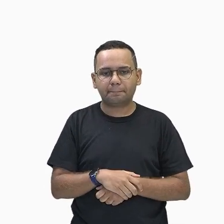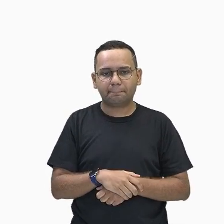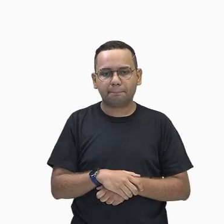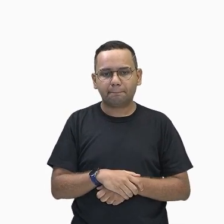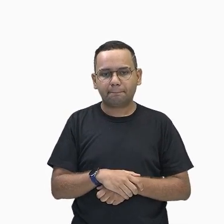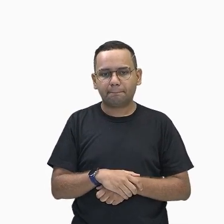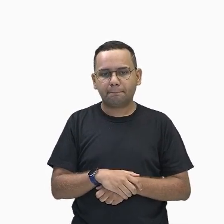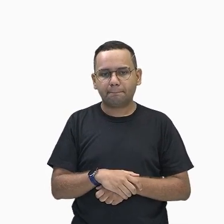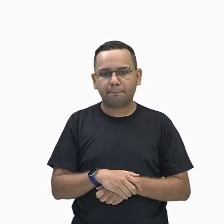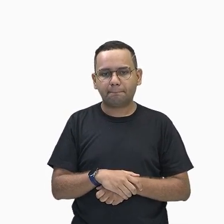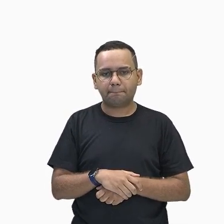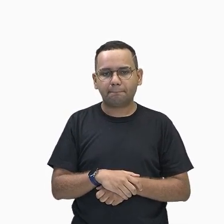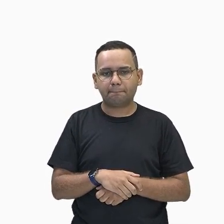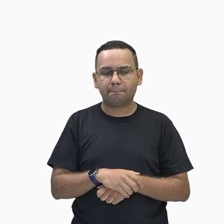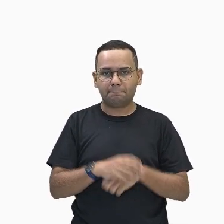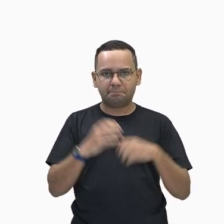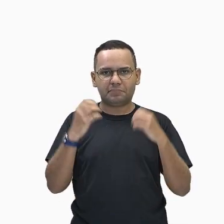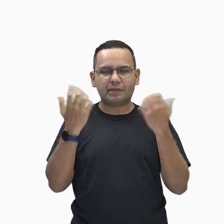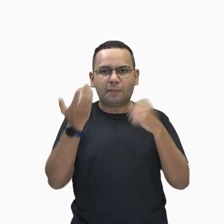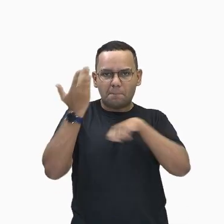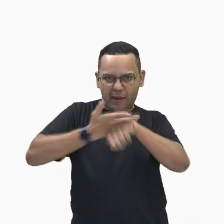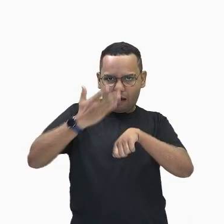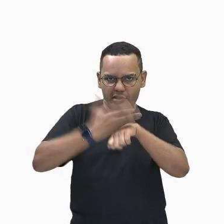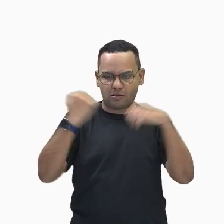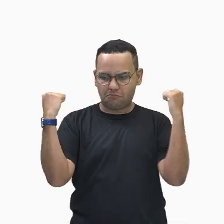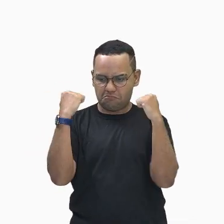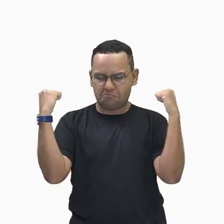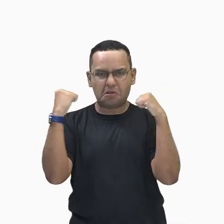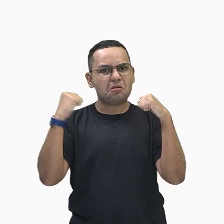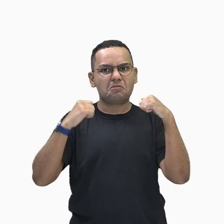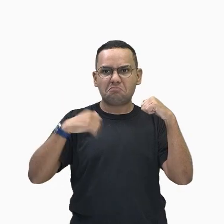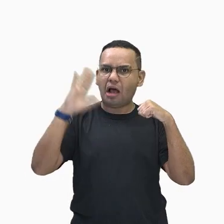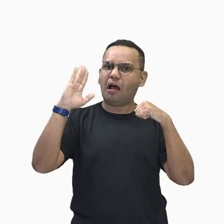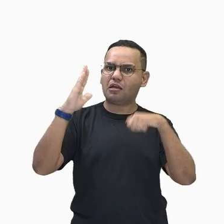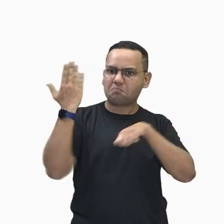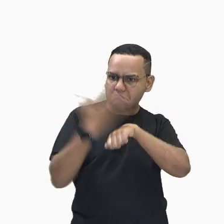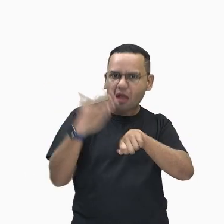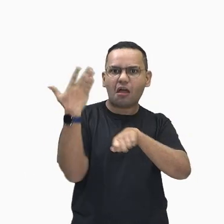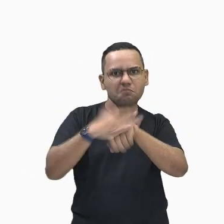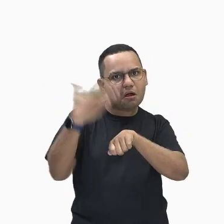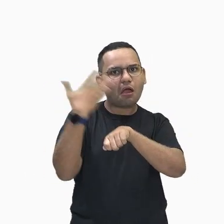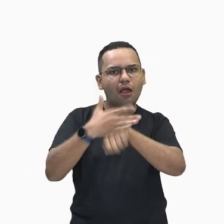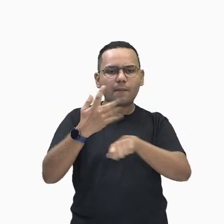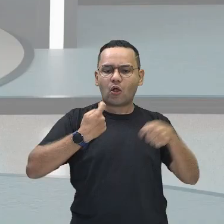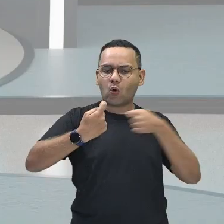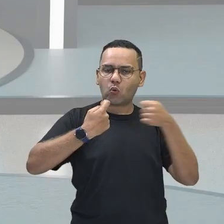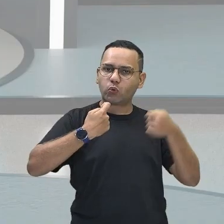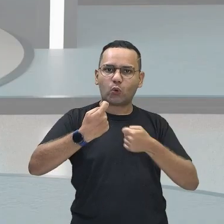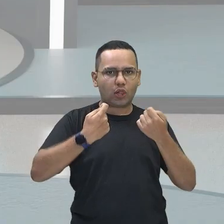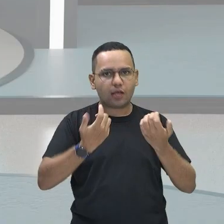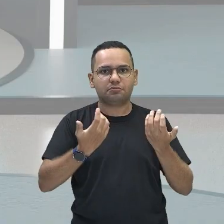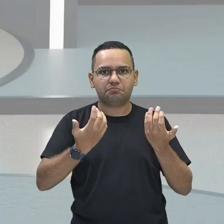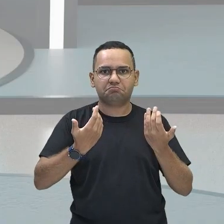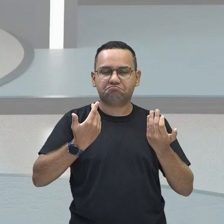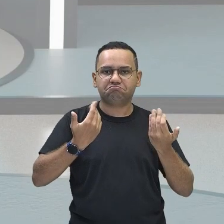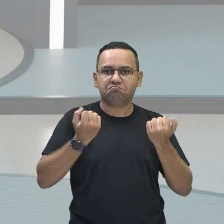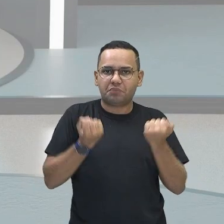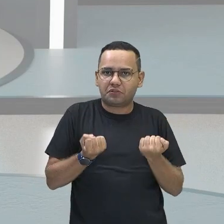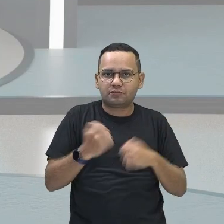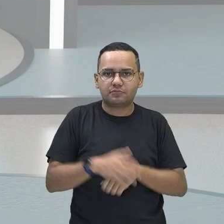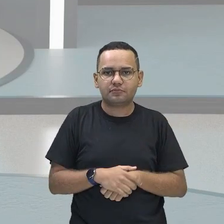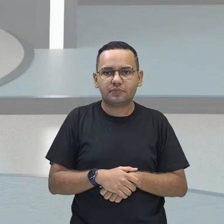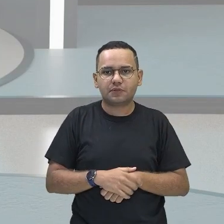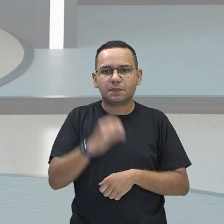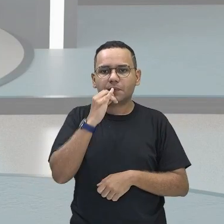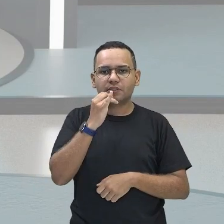exercícios com excesso para tentar controlar o peso e aí Ah imagina comeu muito ele fez ali